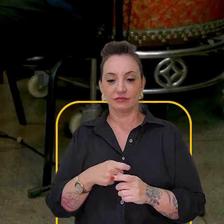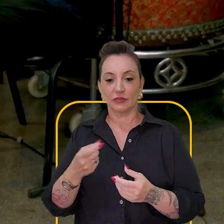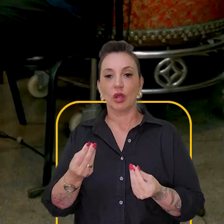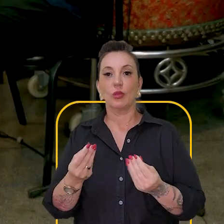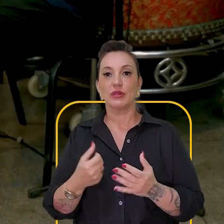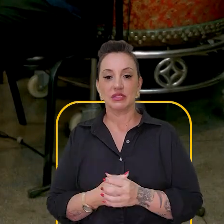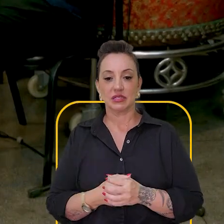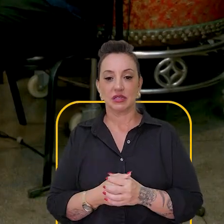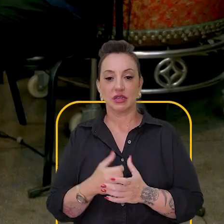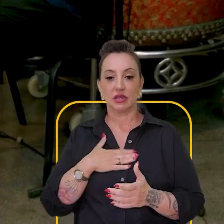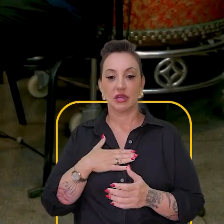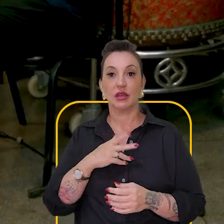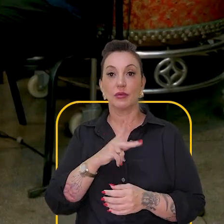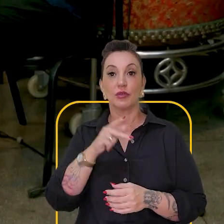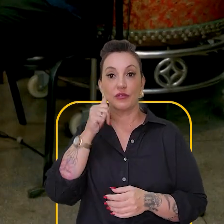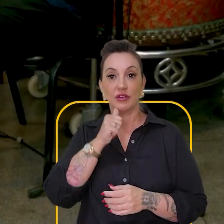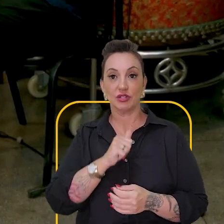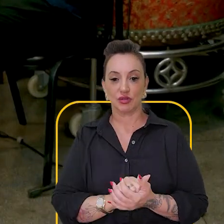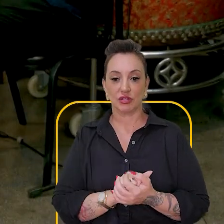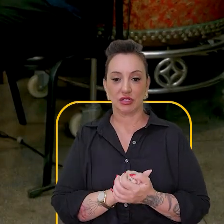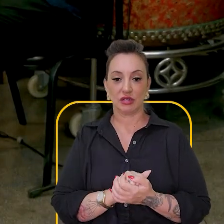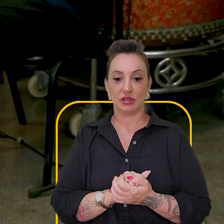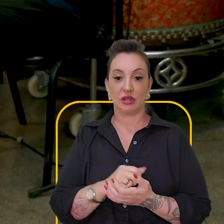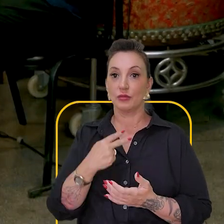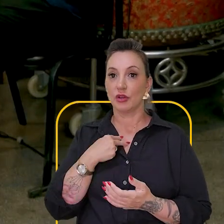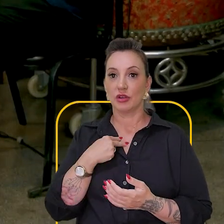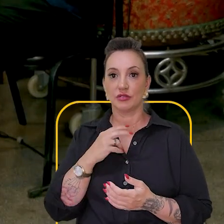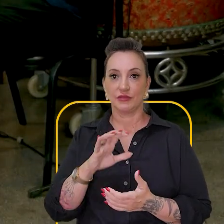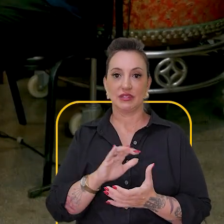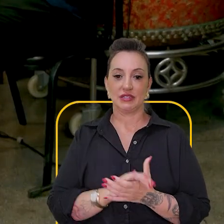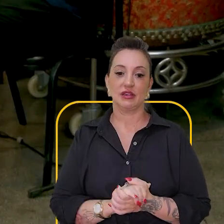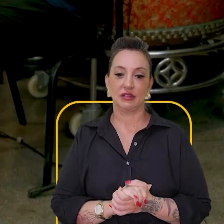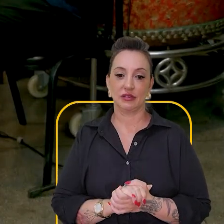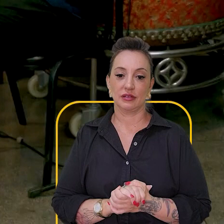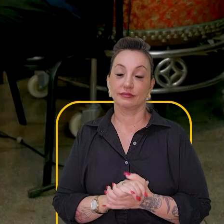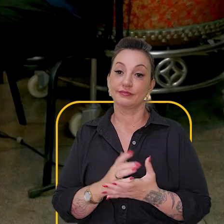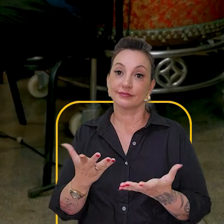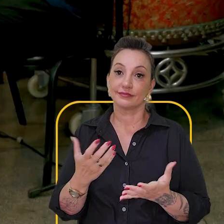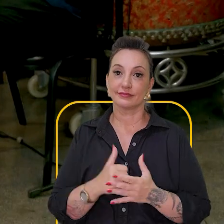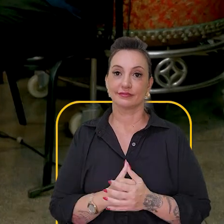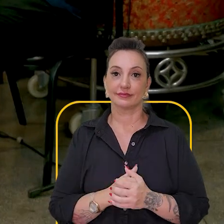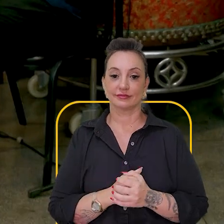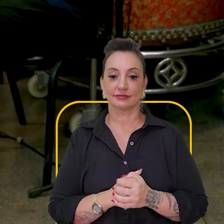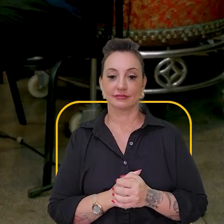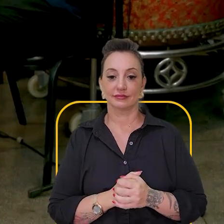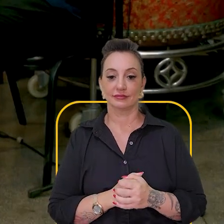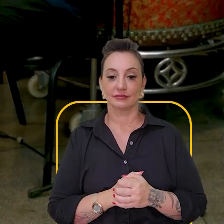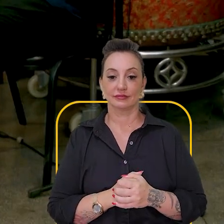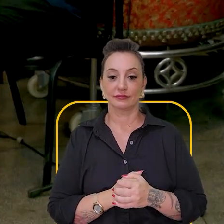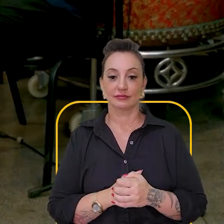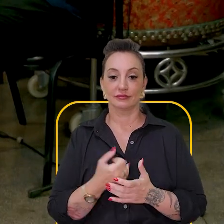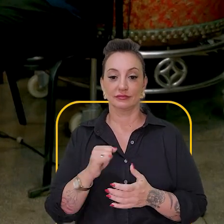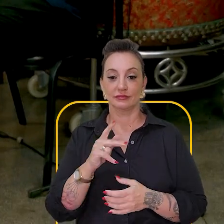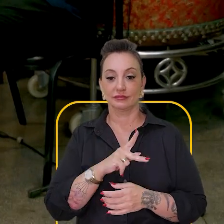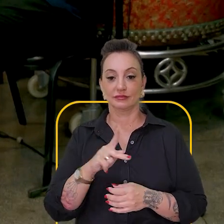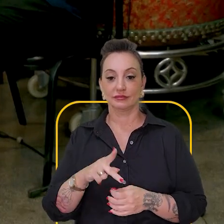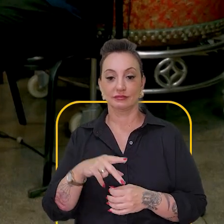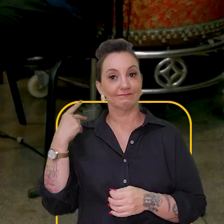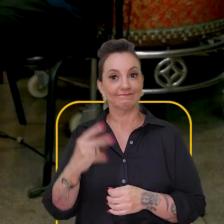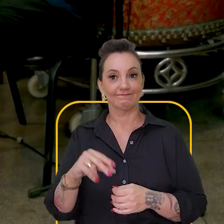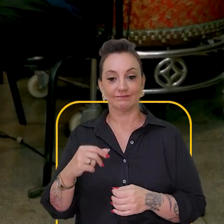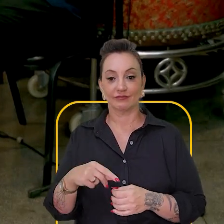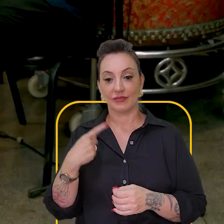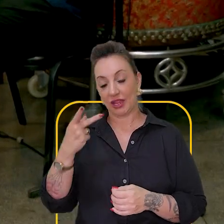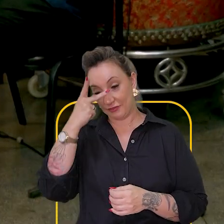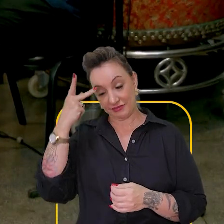assim Falei como assim Eu Sou professora eu não posso fazer isso fala se eu fosse professor eu ia